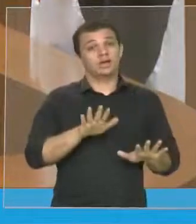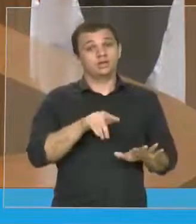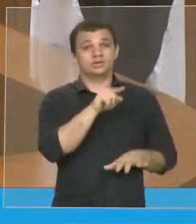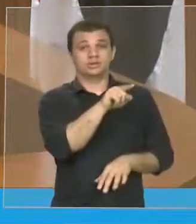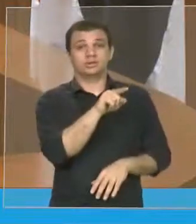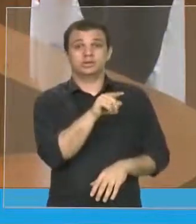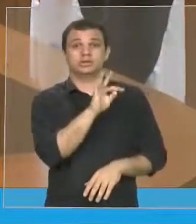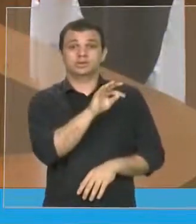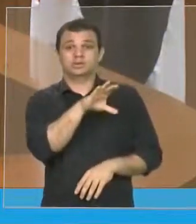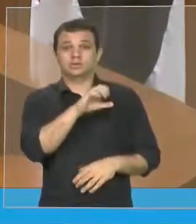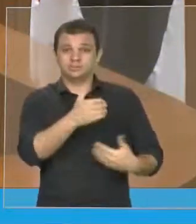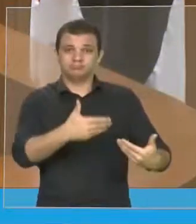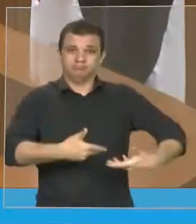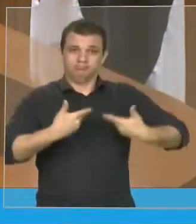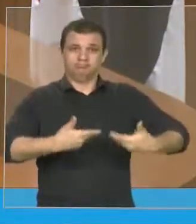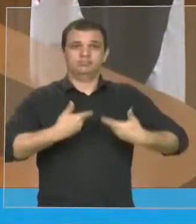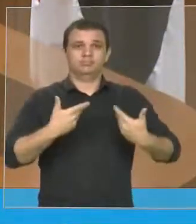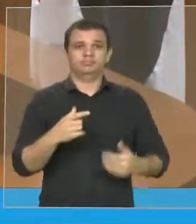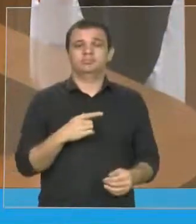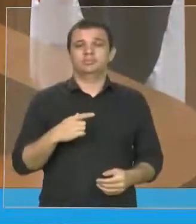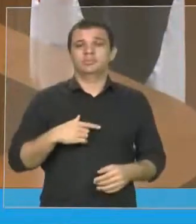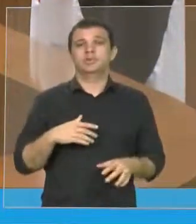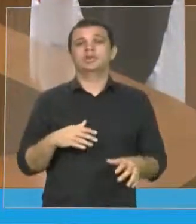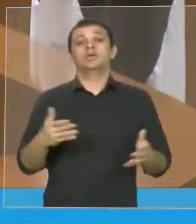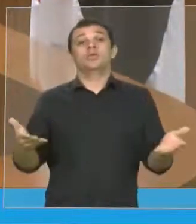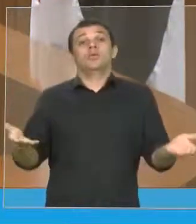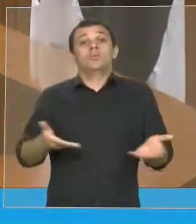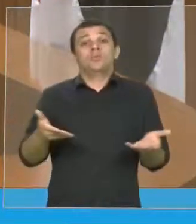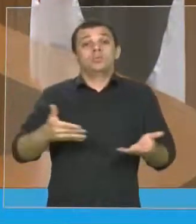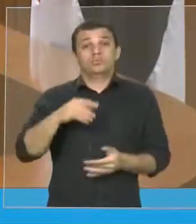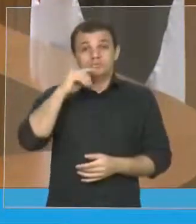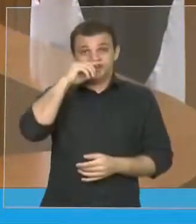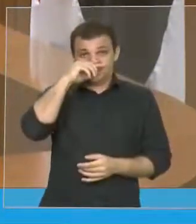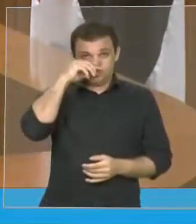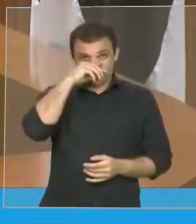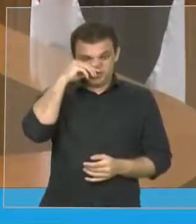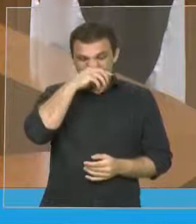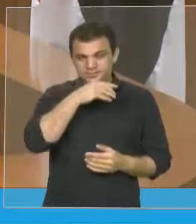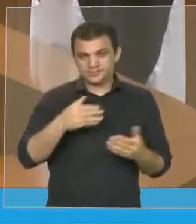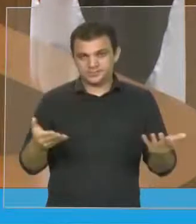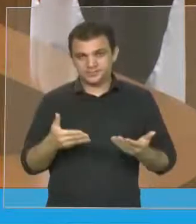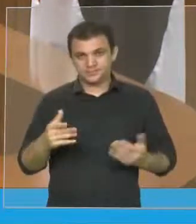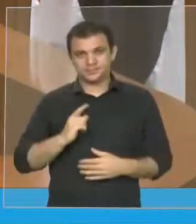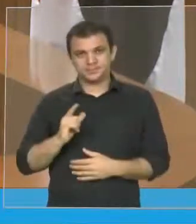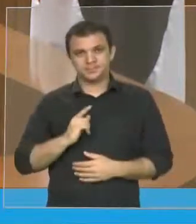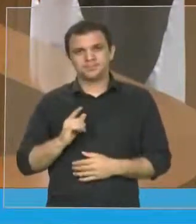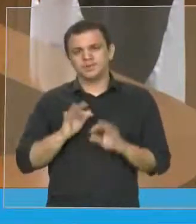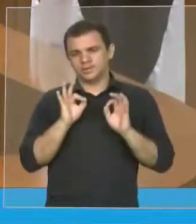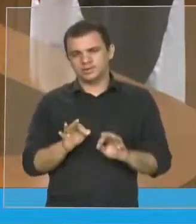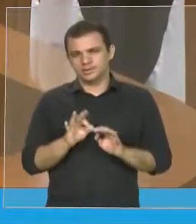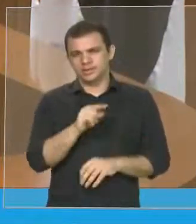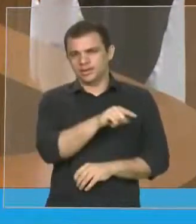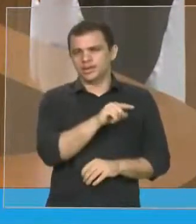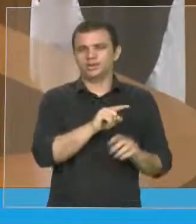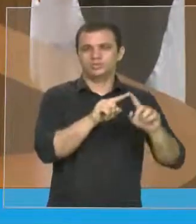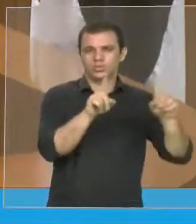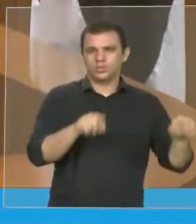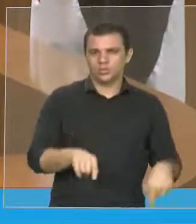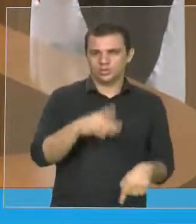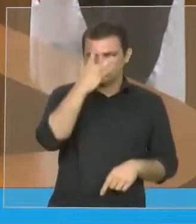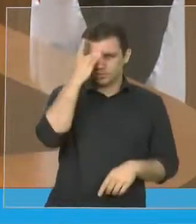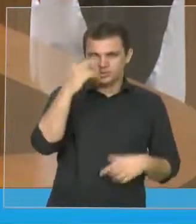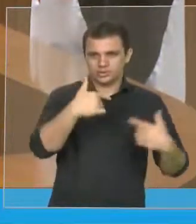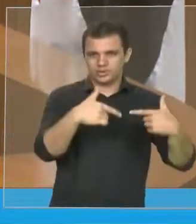Contas. E hoje, certamente, nós temos, nos servidores do Tribunal de Contas do Estado do Maranhão, eu